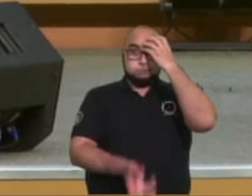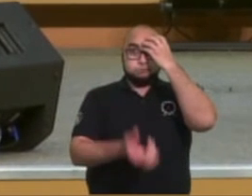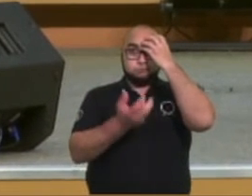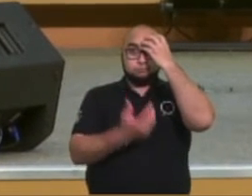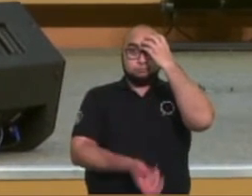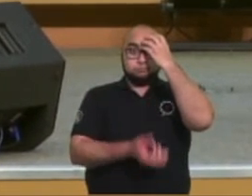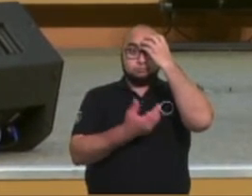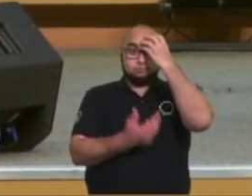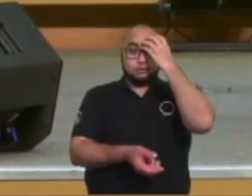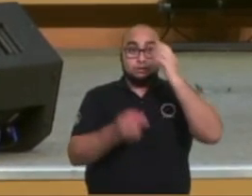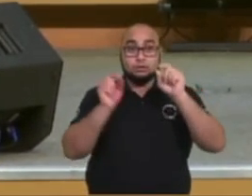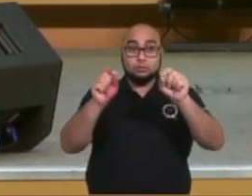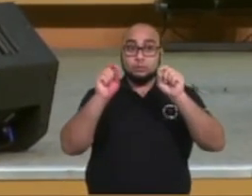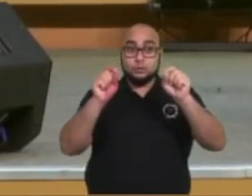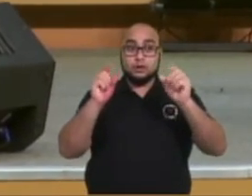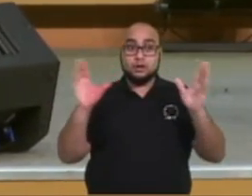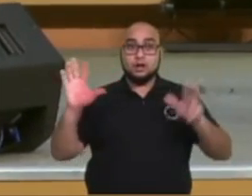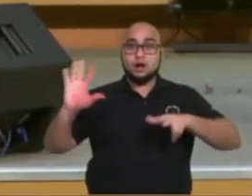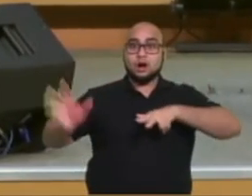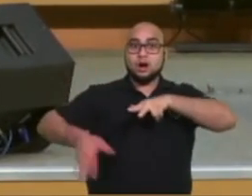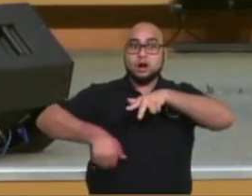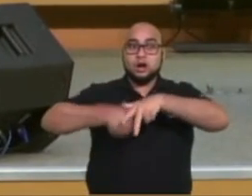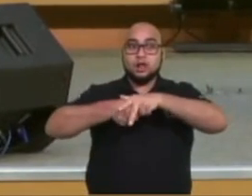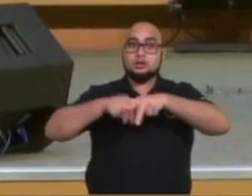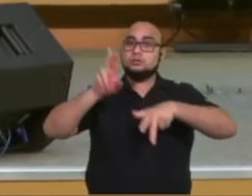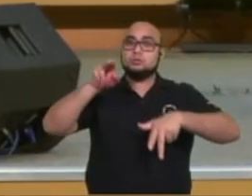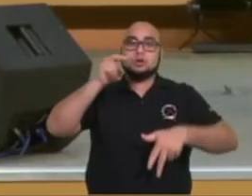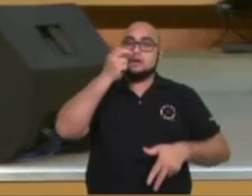malandro vai levar e tu nunca mais vai ver na tua vida